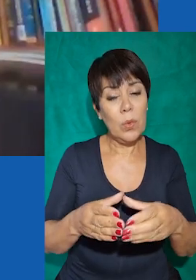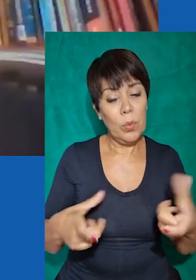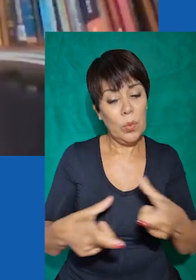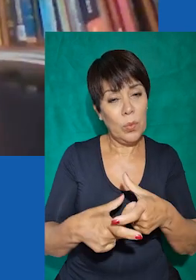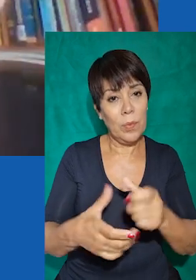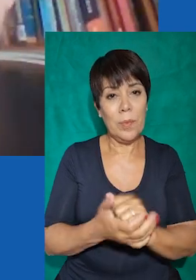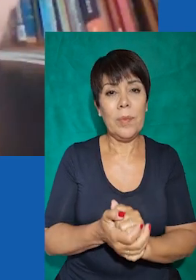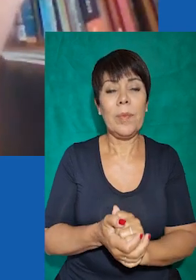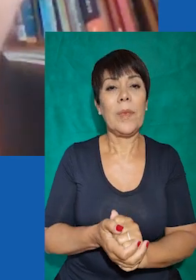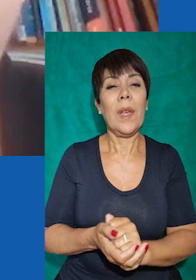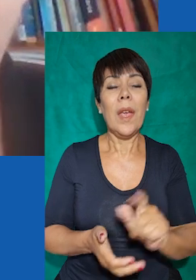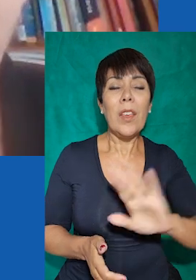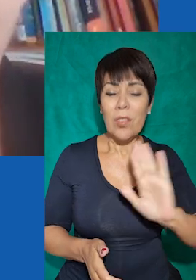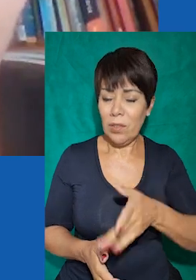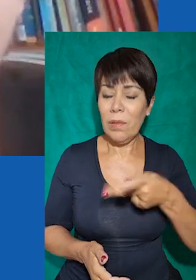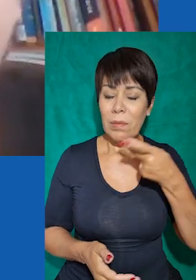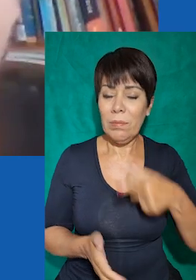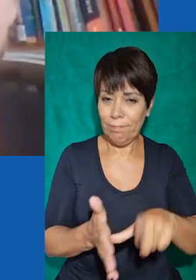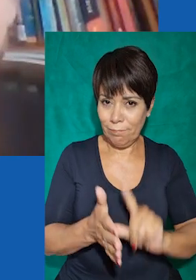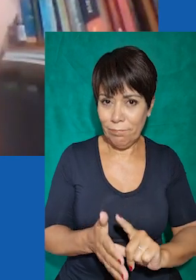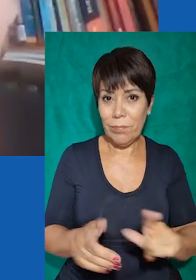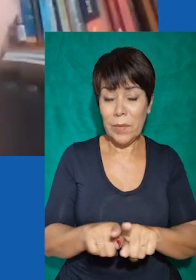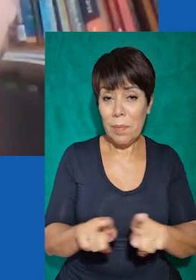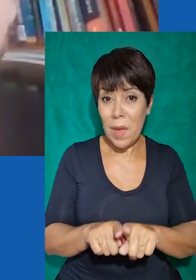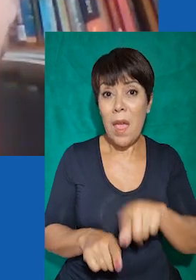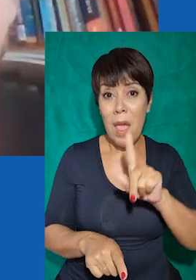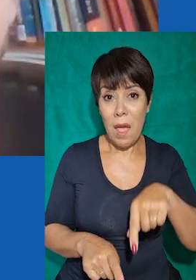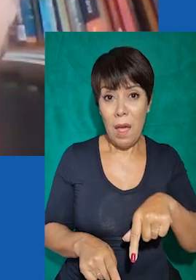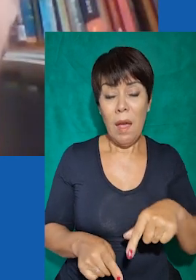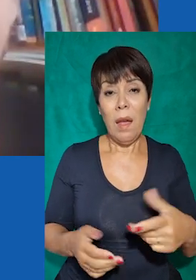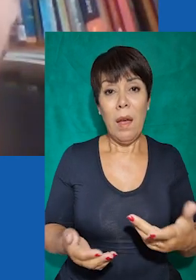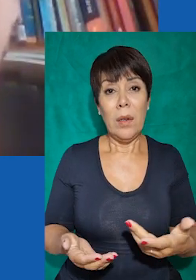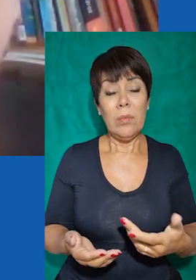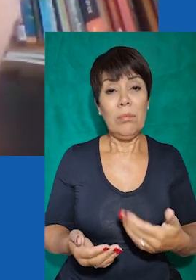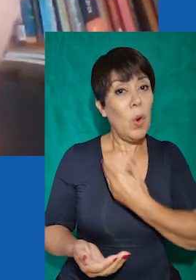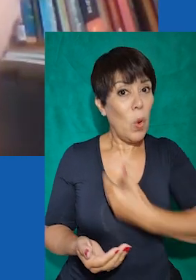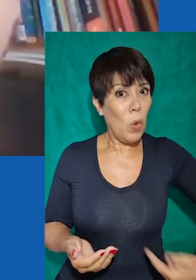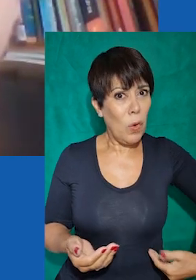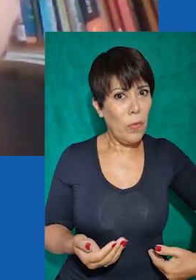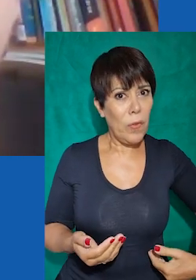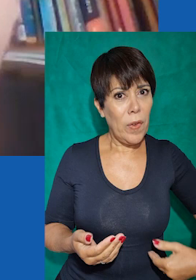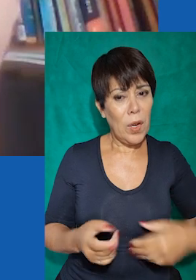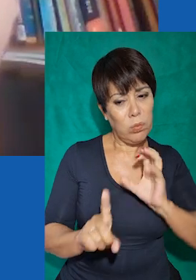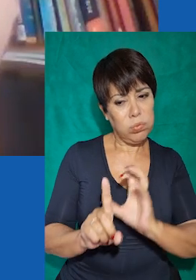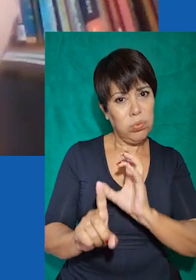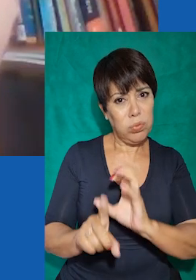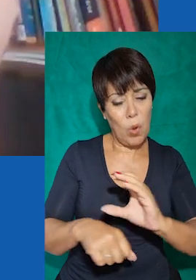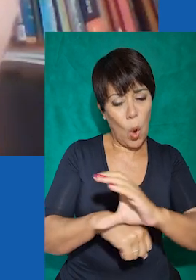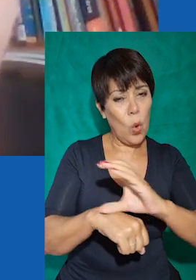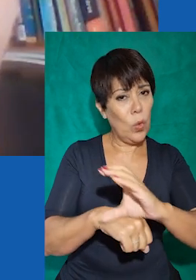Bibi acabou de falar isso, é importante, é também um governo que ataca a